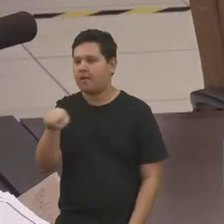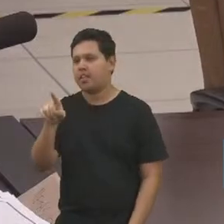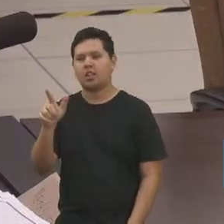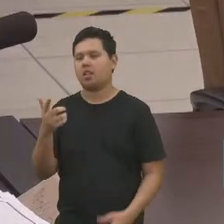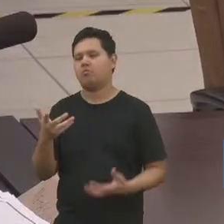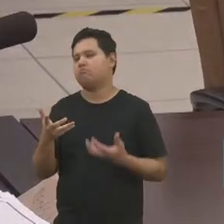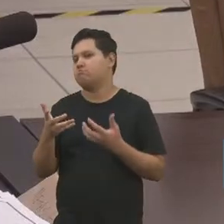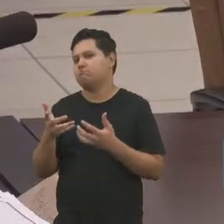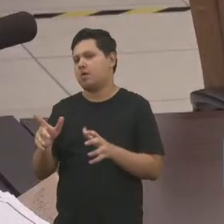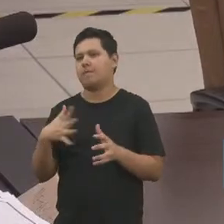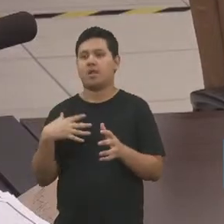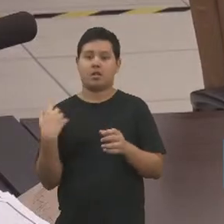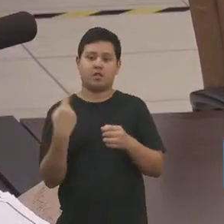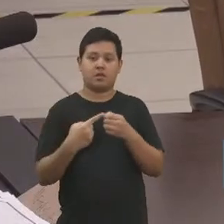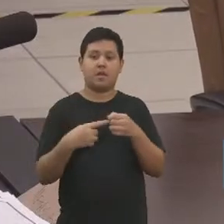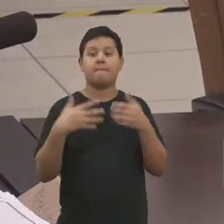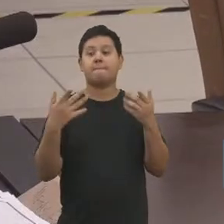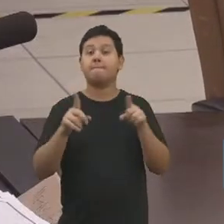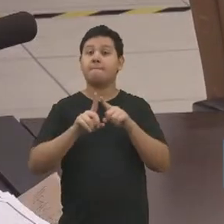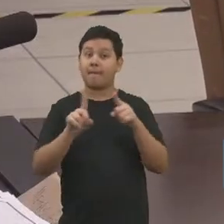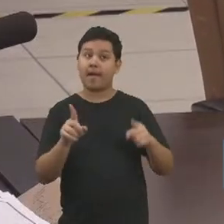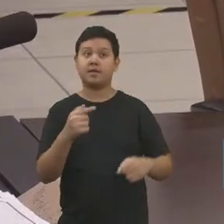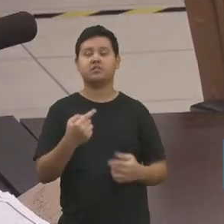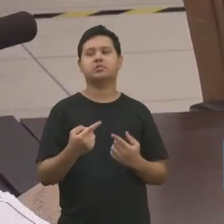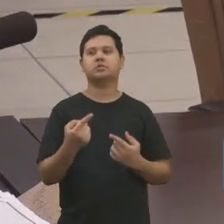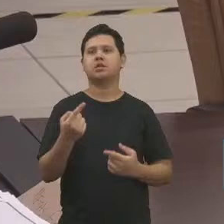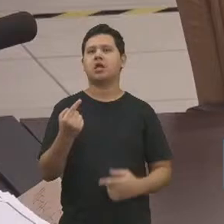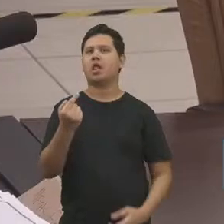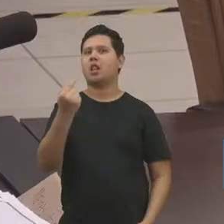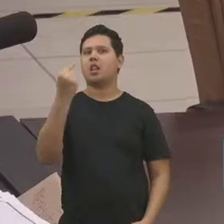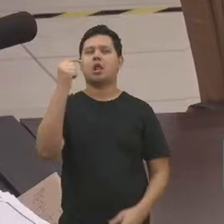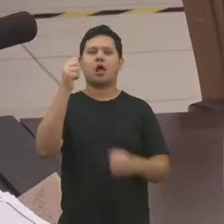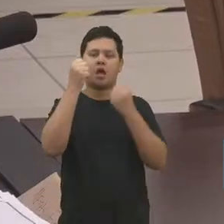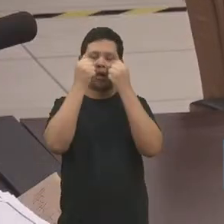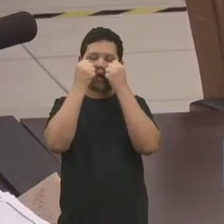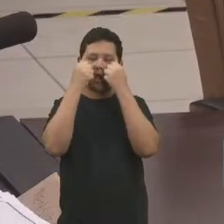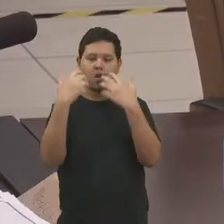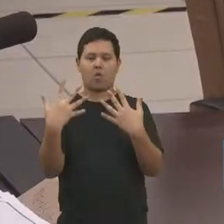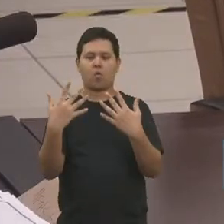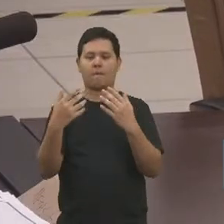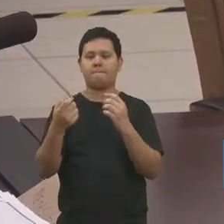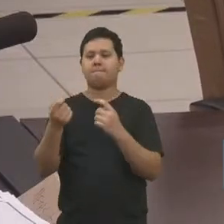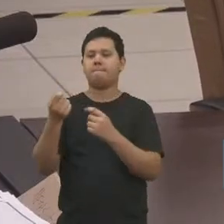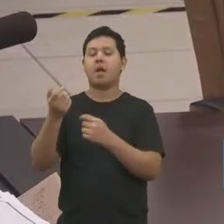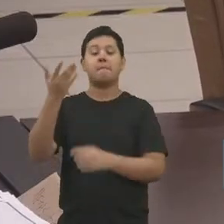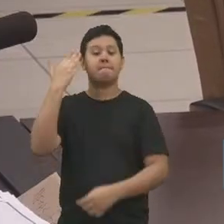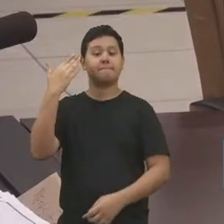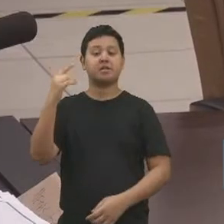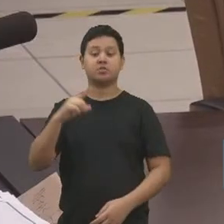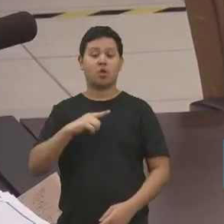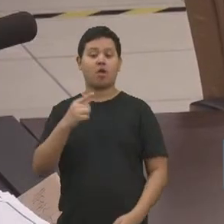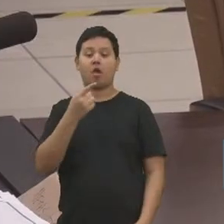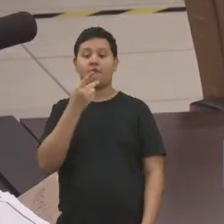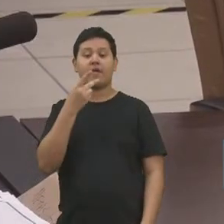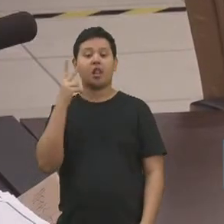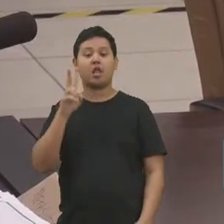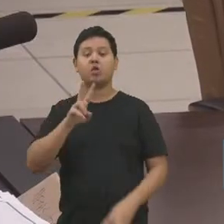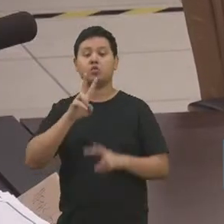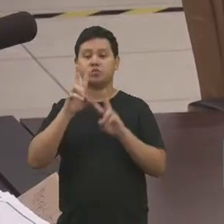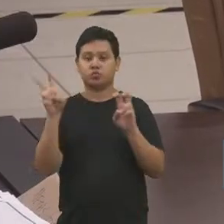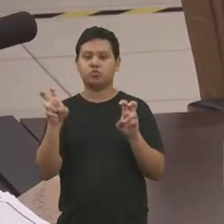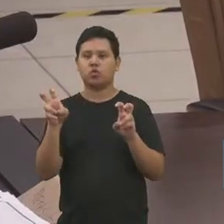cidade. Mas eu fiz uma colocação na última audiência relacionada aos restos a